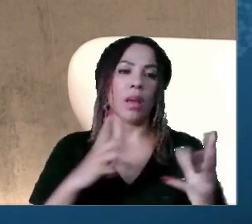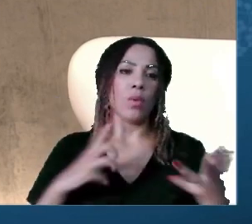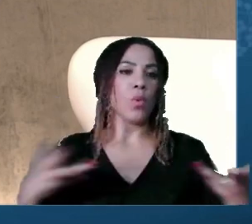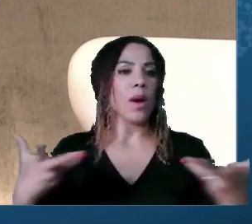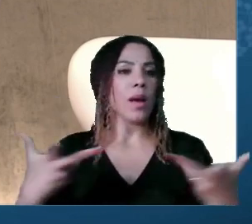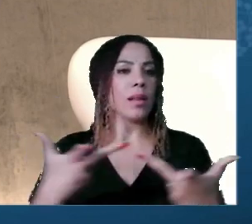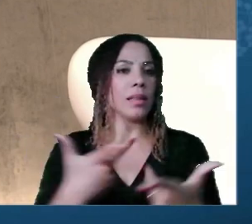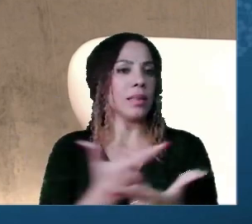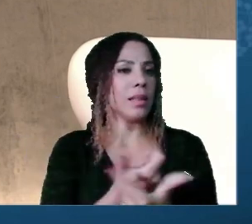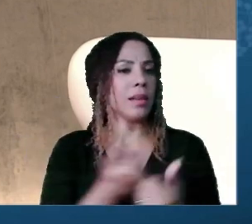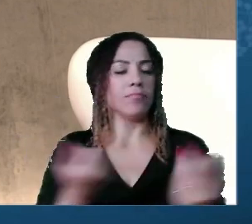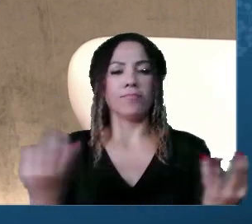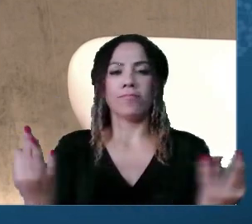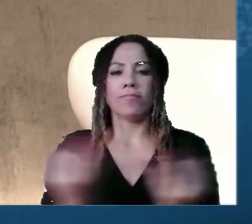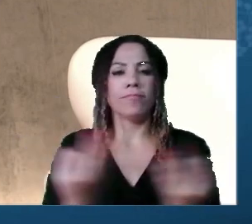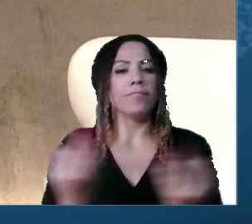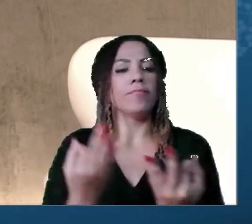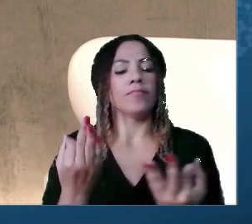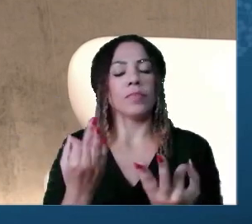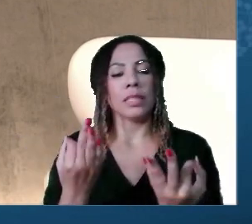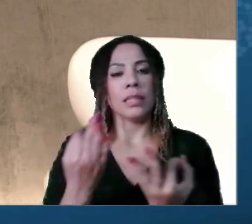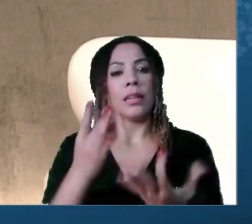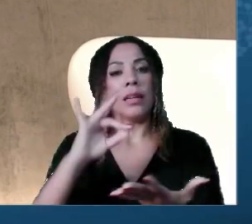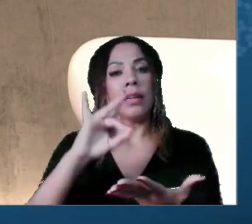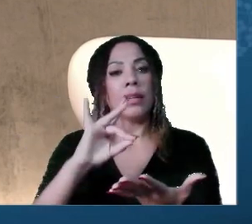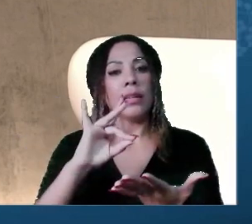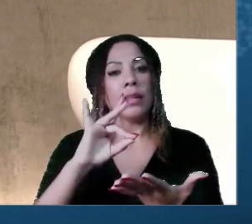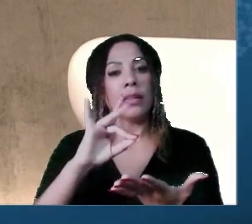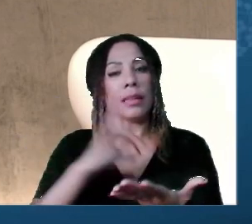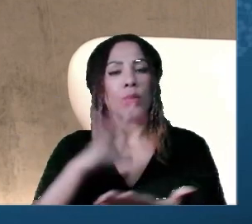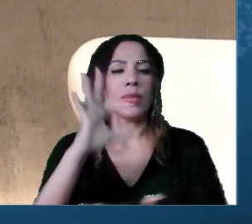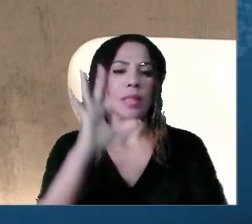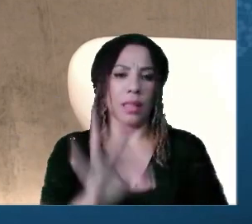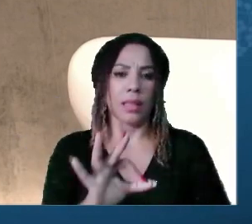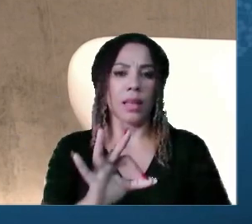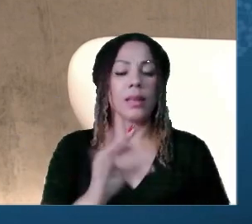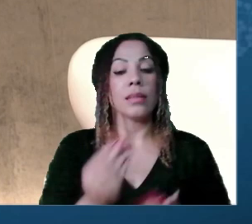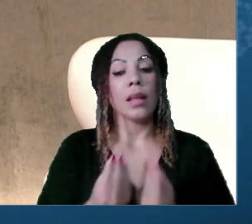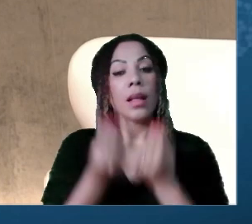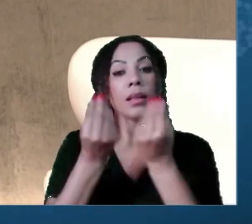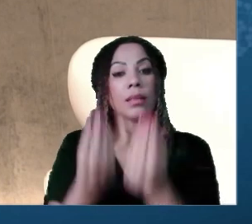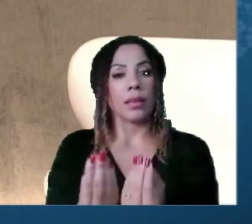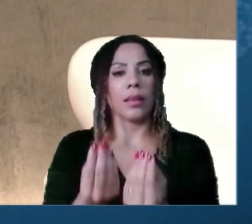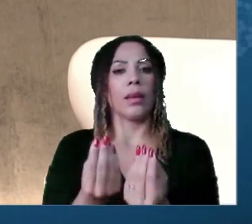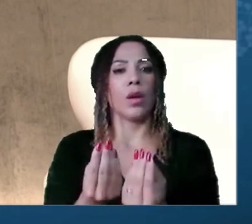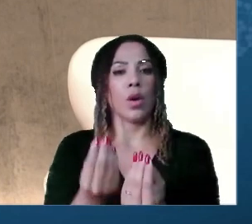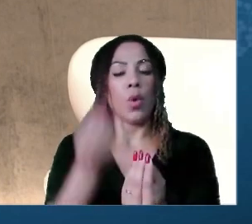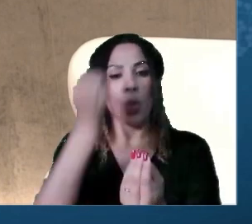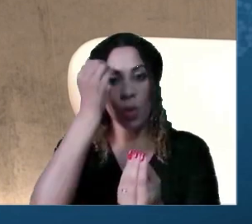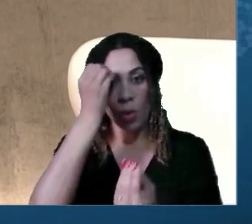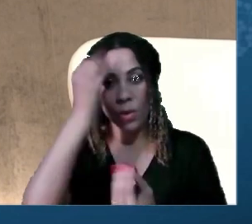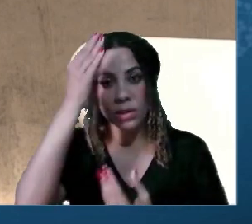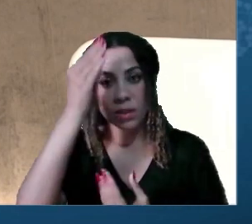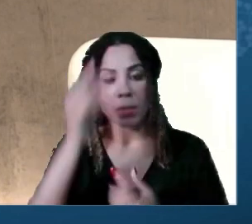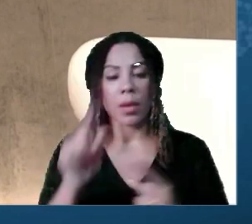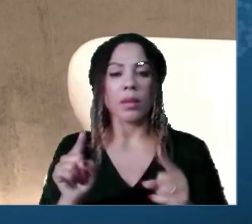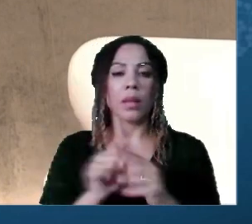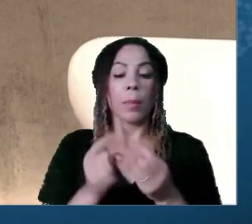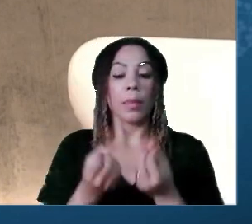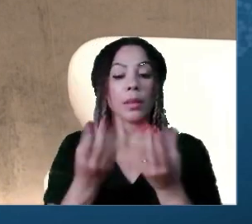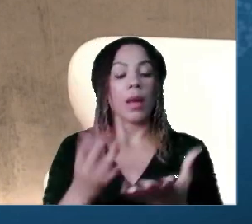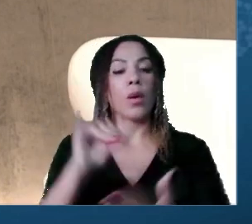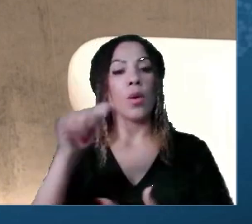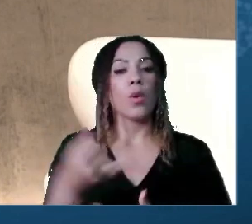que realmente, tenho certeza, proporcionou não só conhecimento, oportunidades